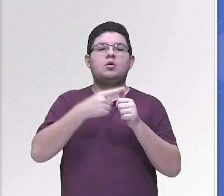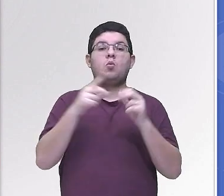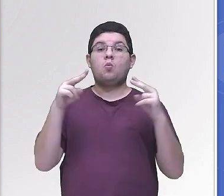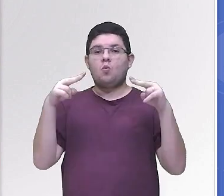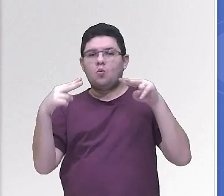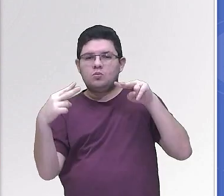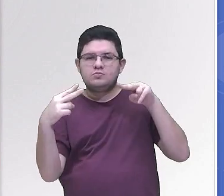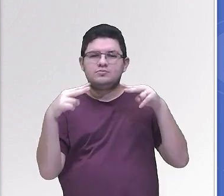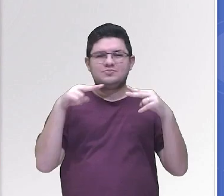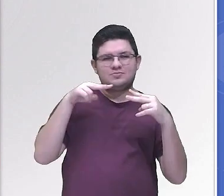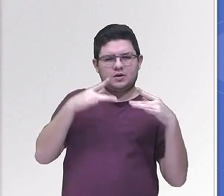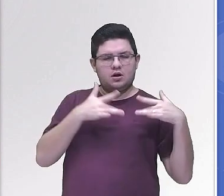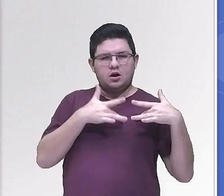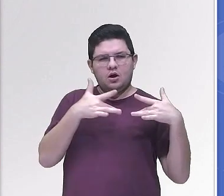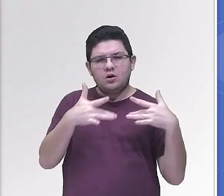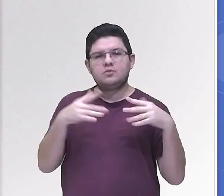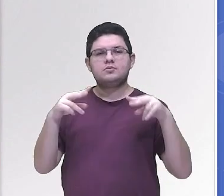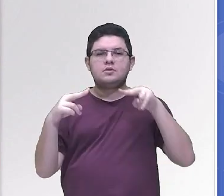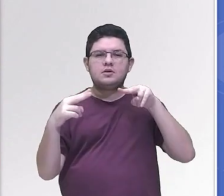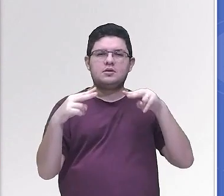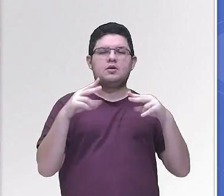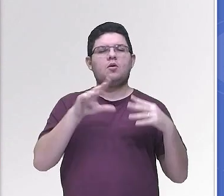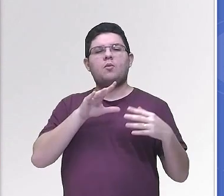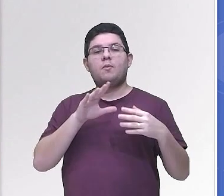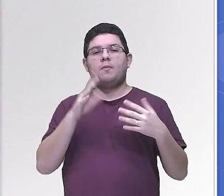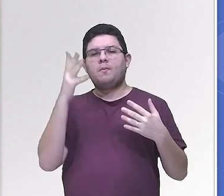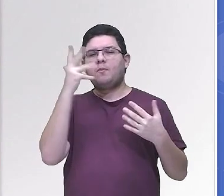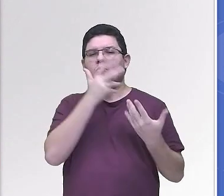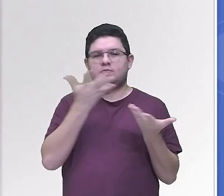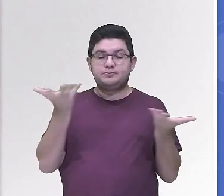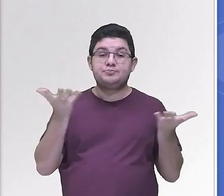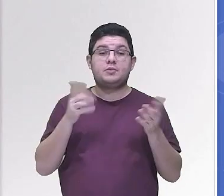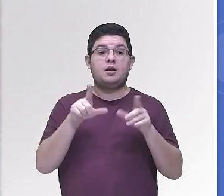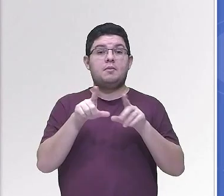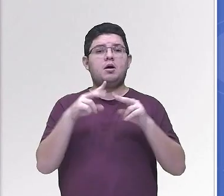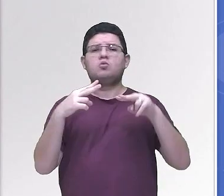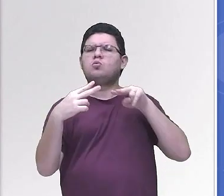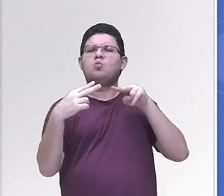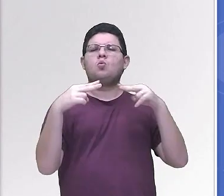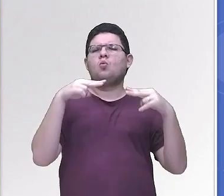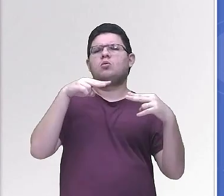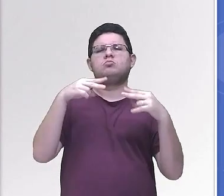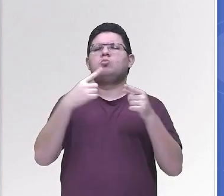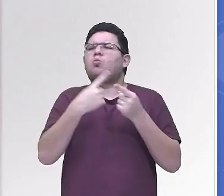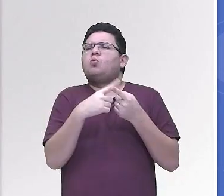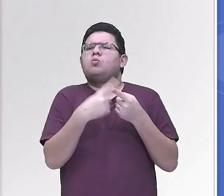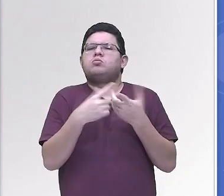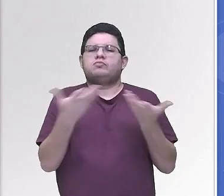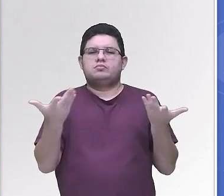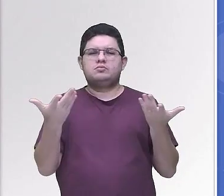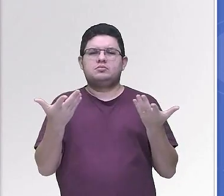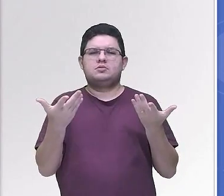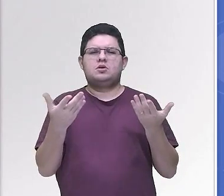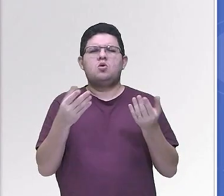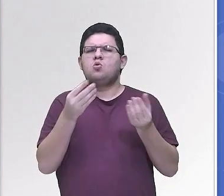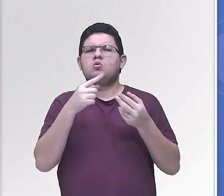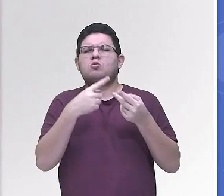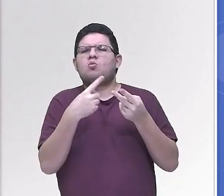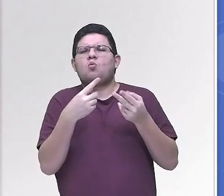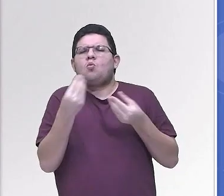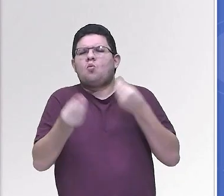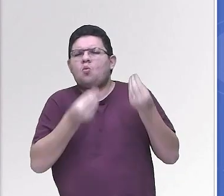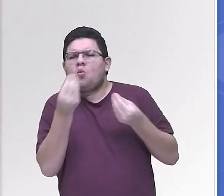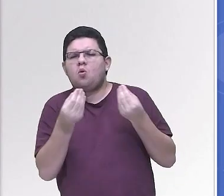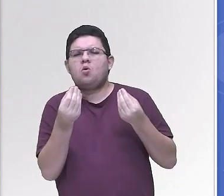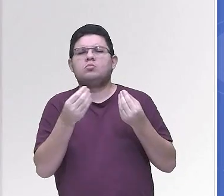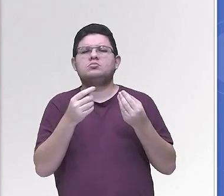Tão bonito aí, o amor vem do olhar. Mas por que é que vem do olhar? Ou então, como é que ele vem do olhar? Né?